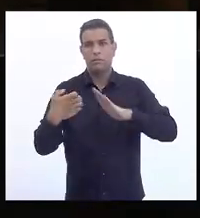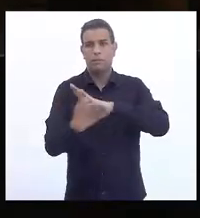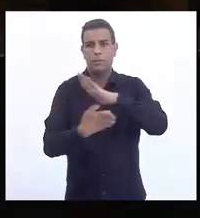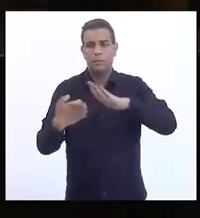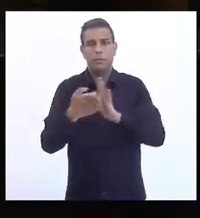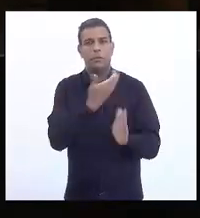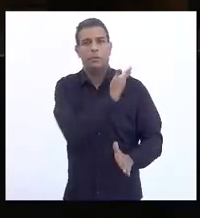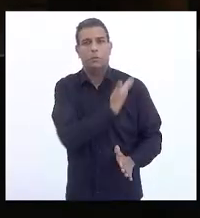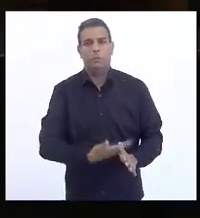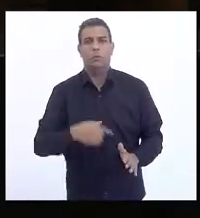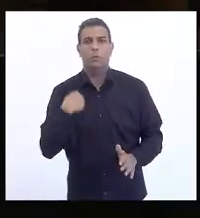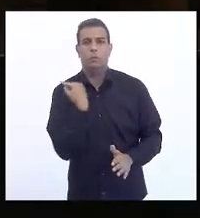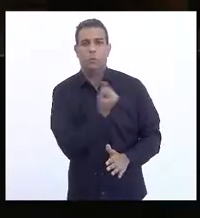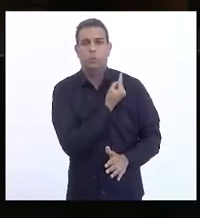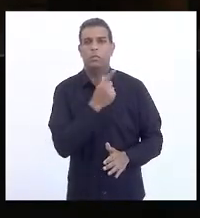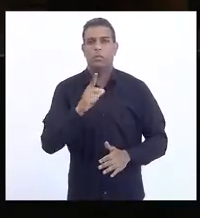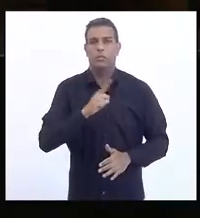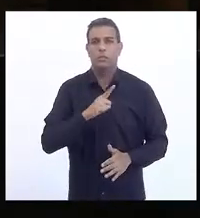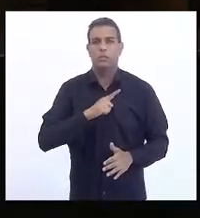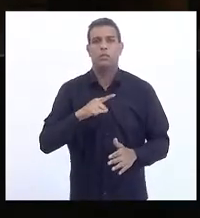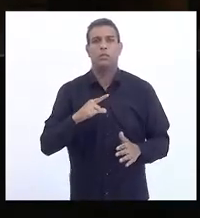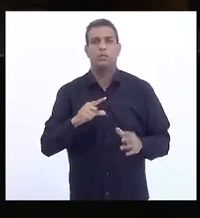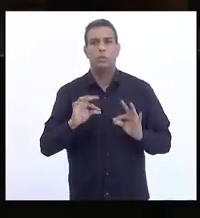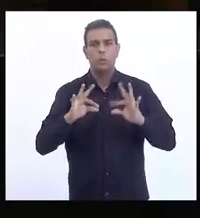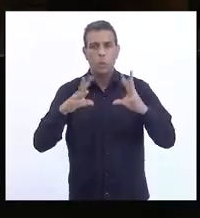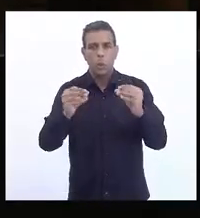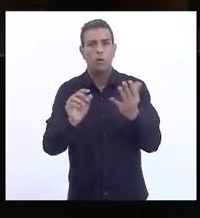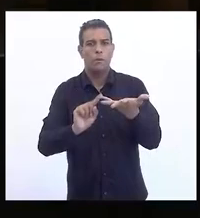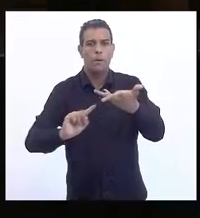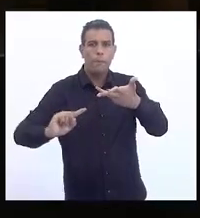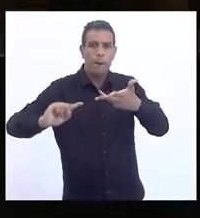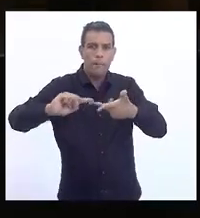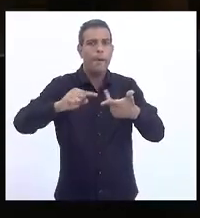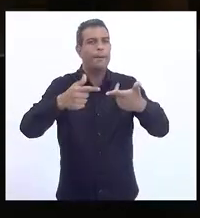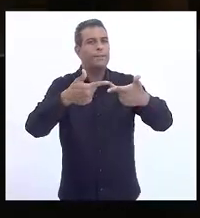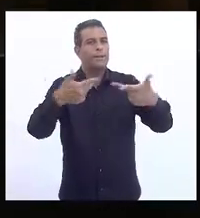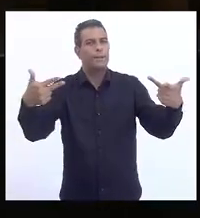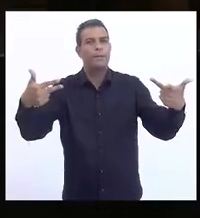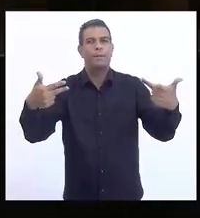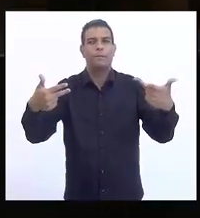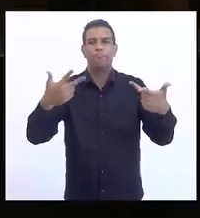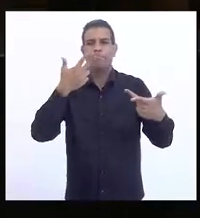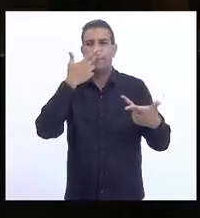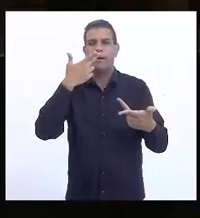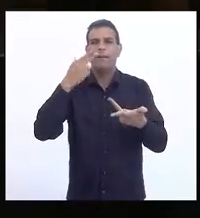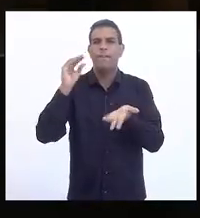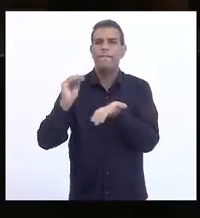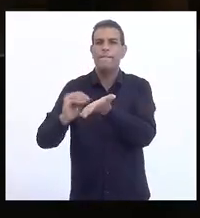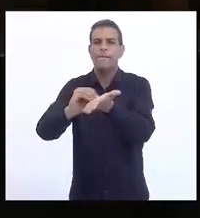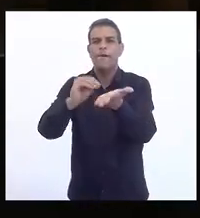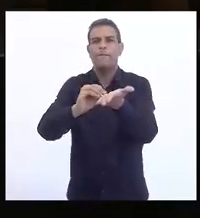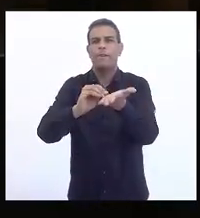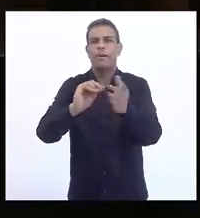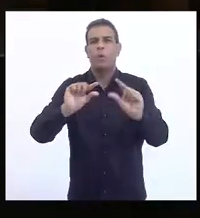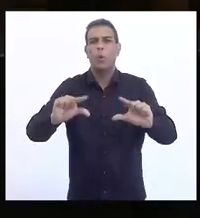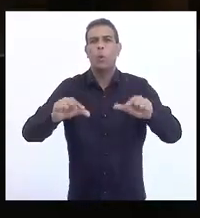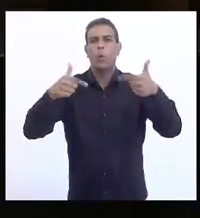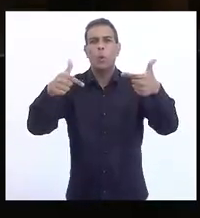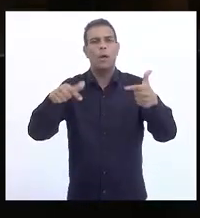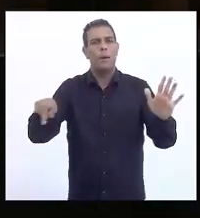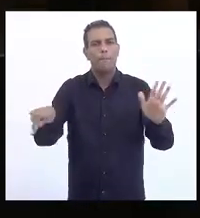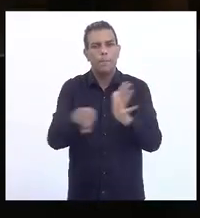que nós tivemos toda uma situação de negação sobre a atividade do